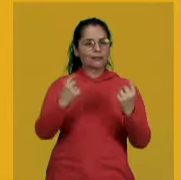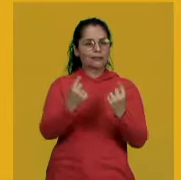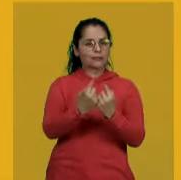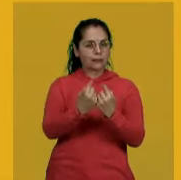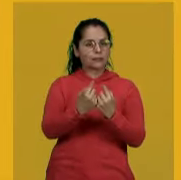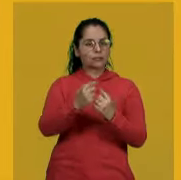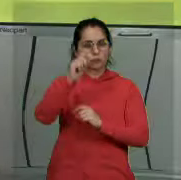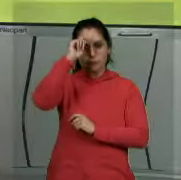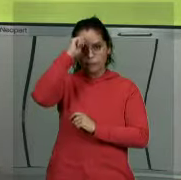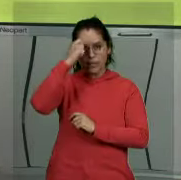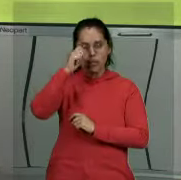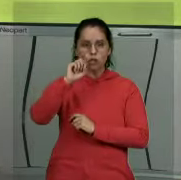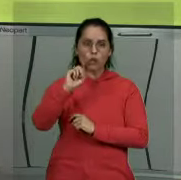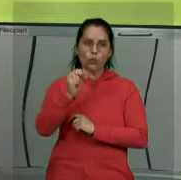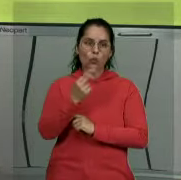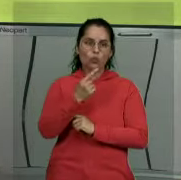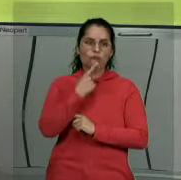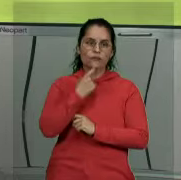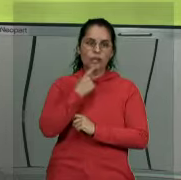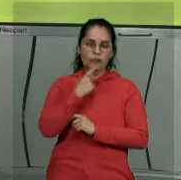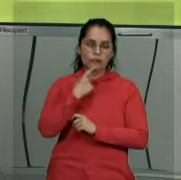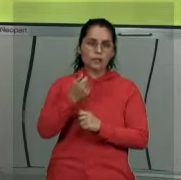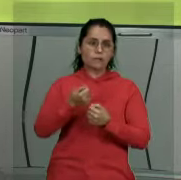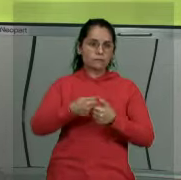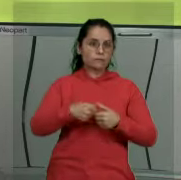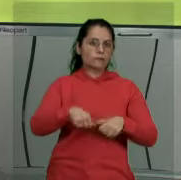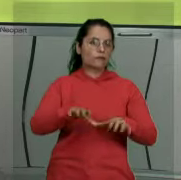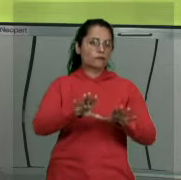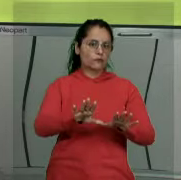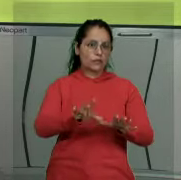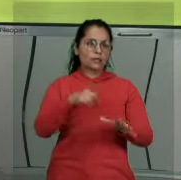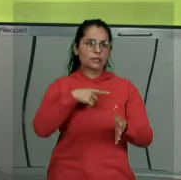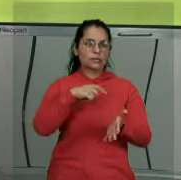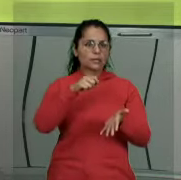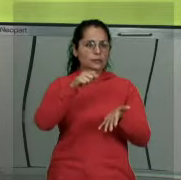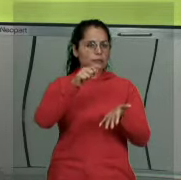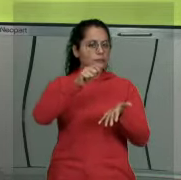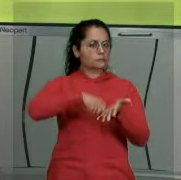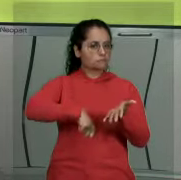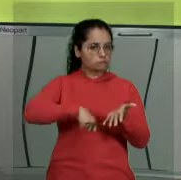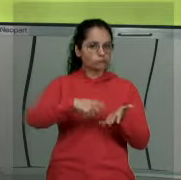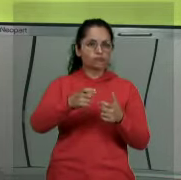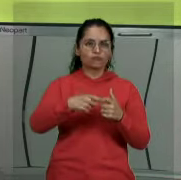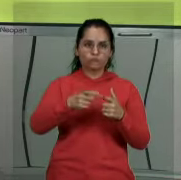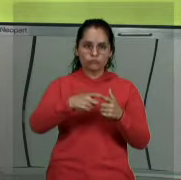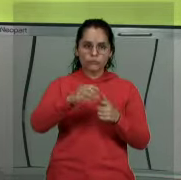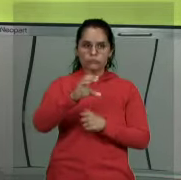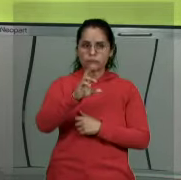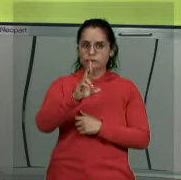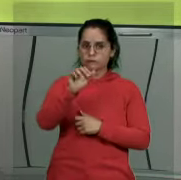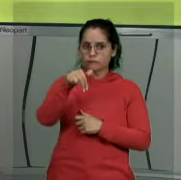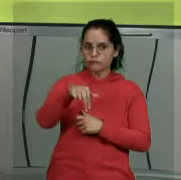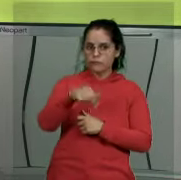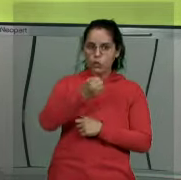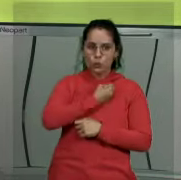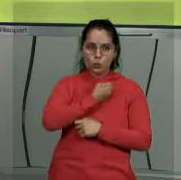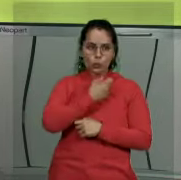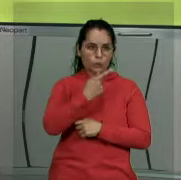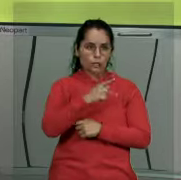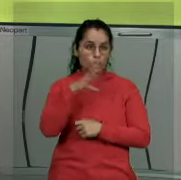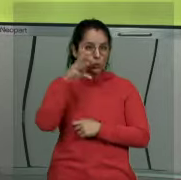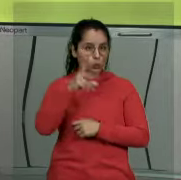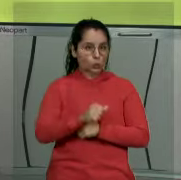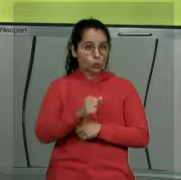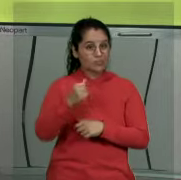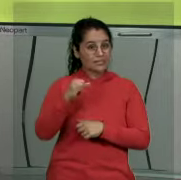receita fica retida, né? E tem a assinatura lá do médico, com o CRM dele e tudo. Porque se houver algum problema